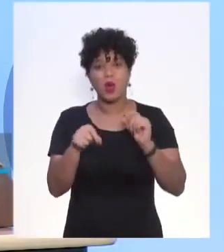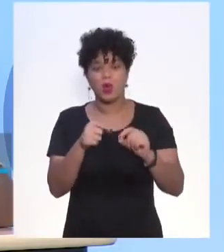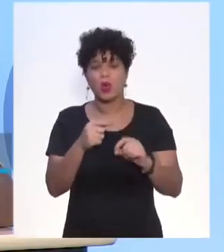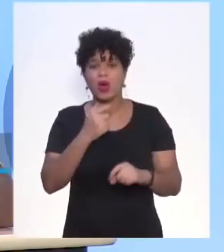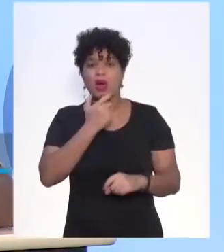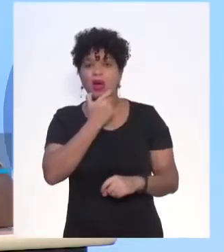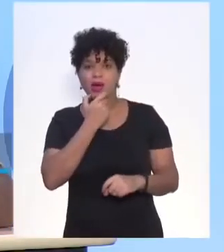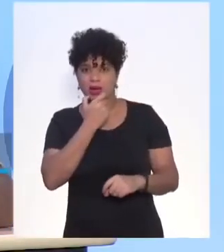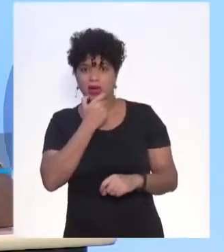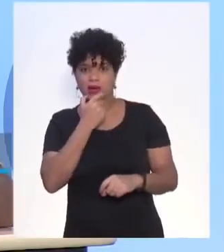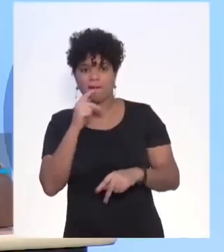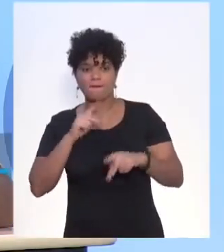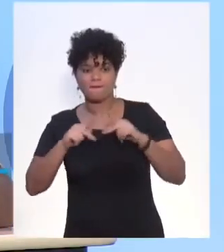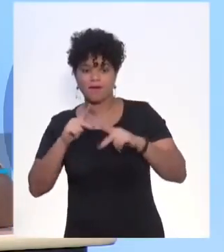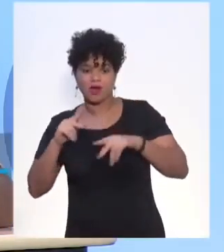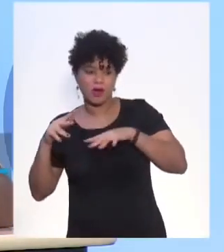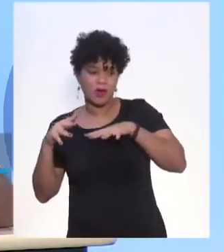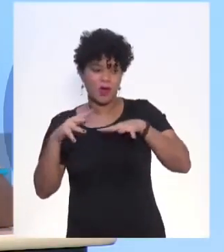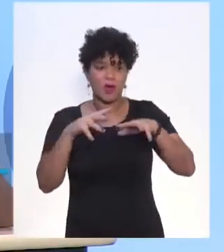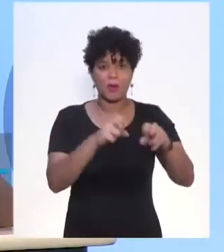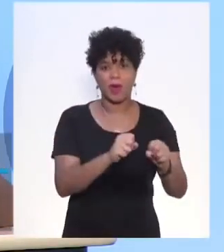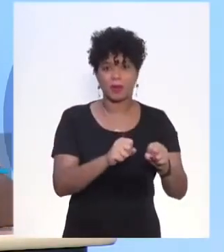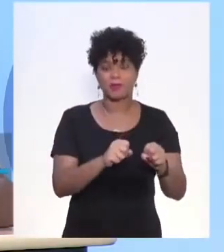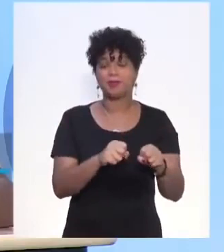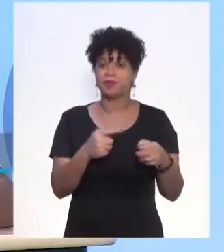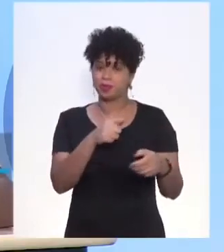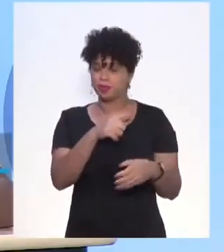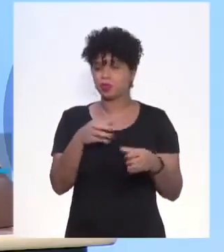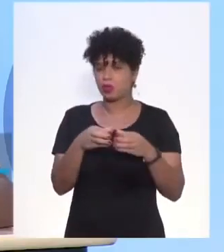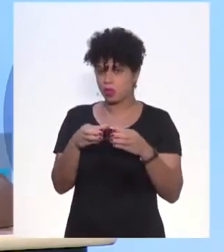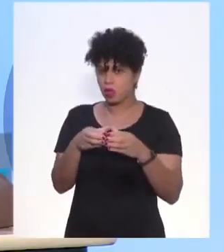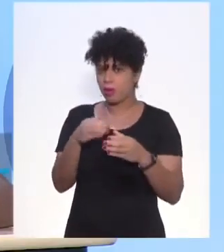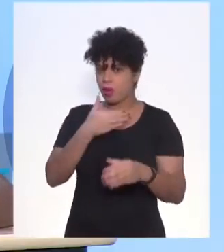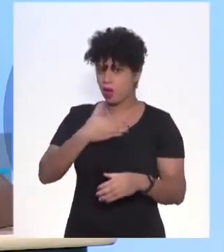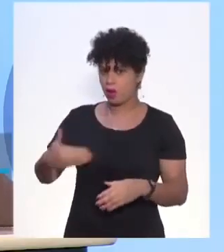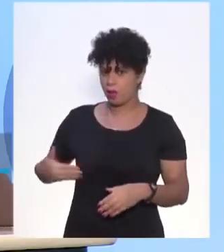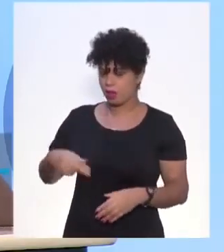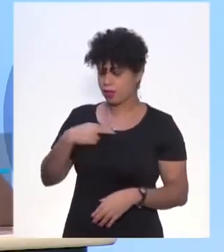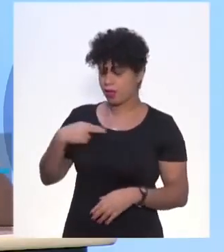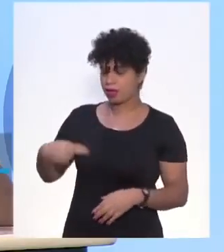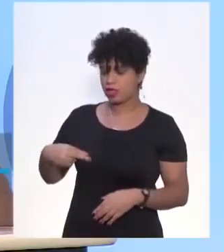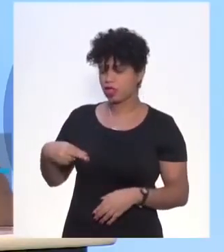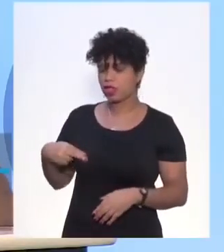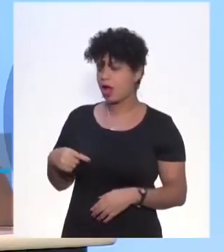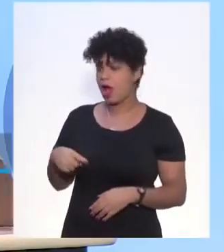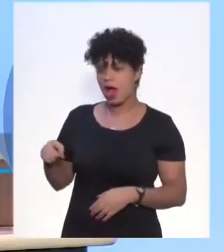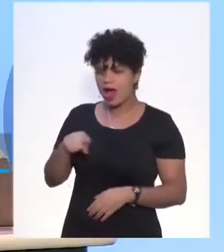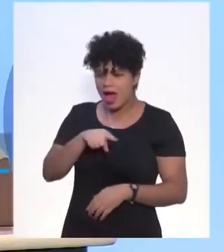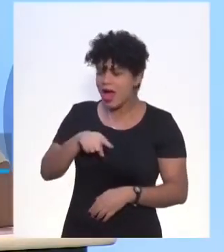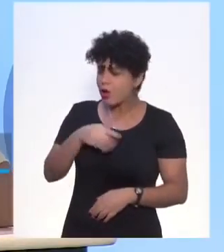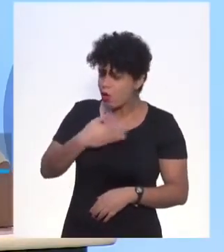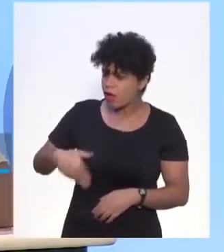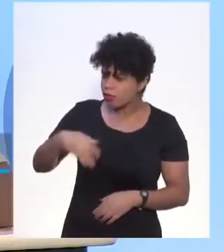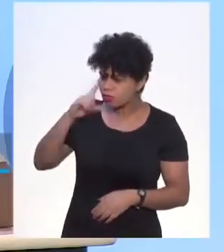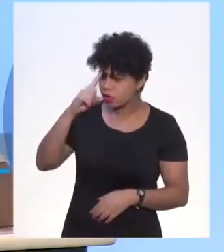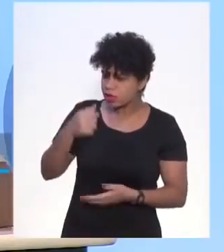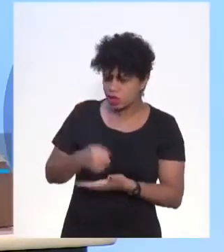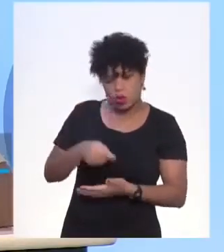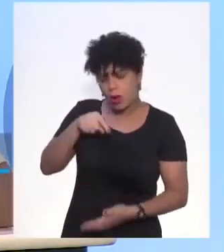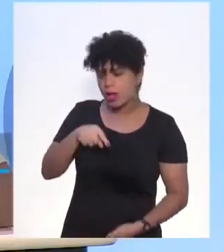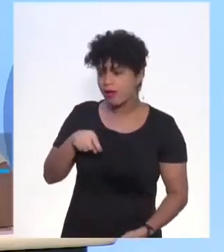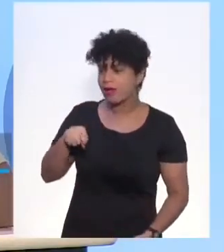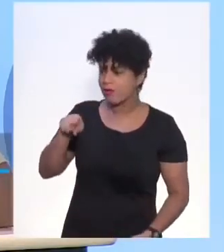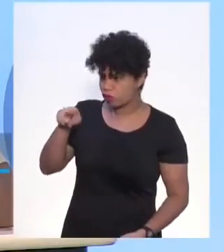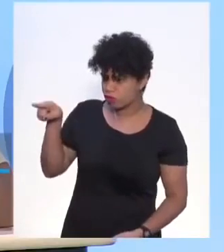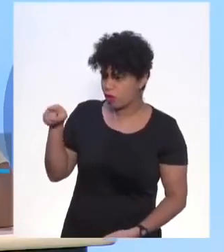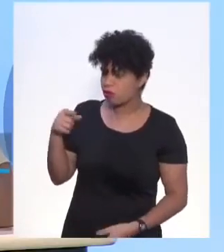descartar toneladas de ópio no mar, e essa ação do Império Chinês acabou acarretando na guerra do